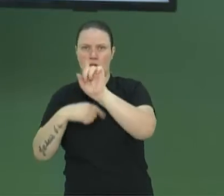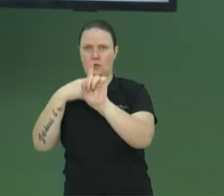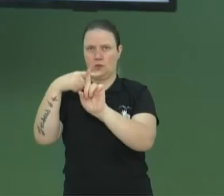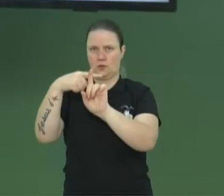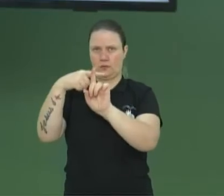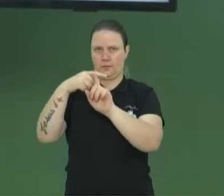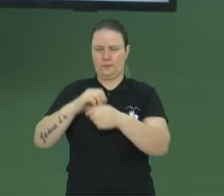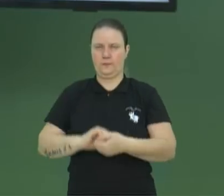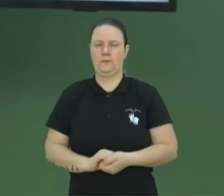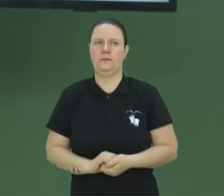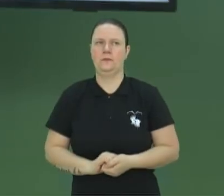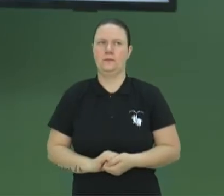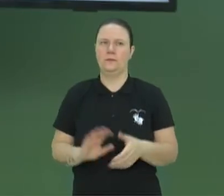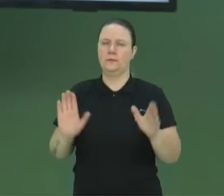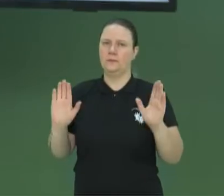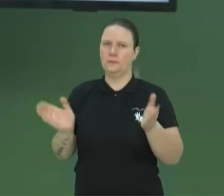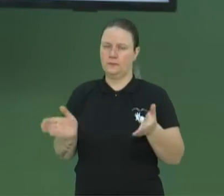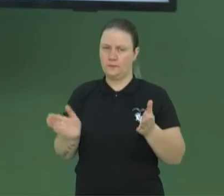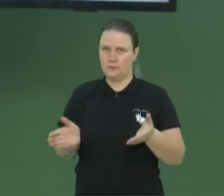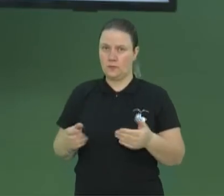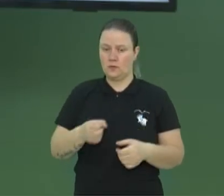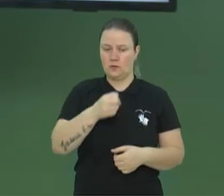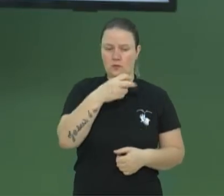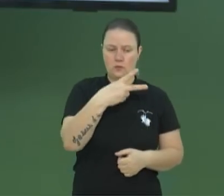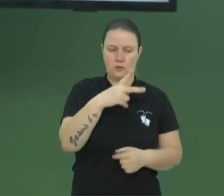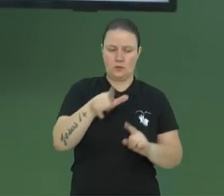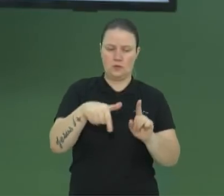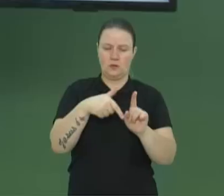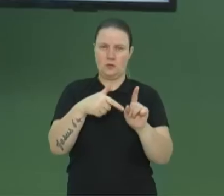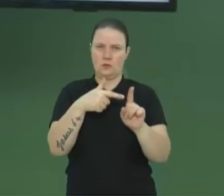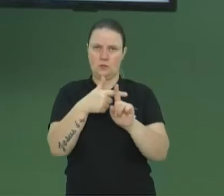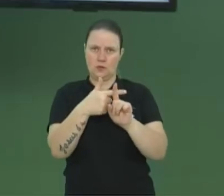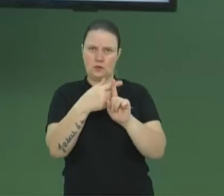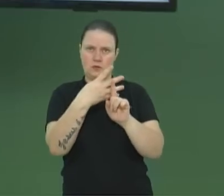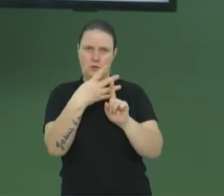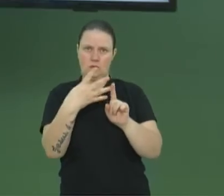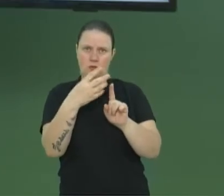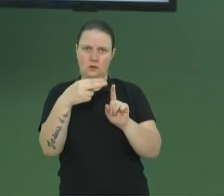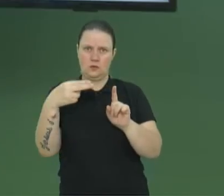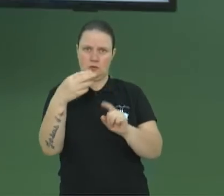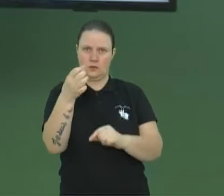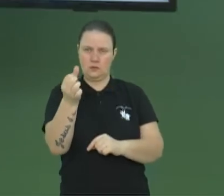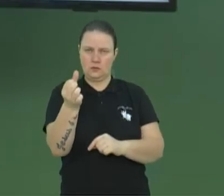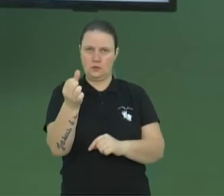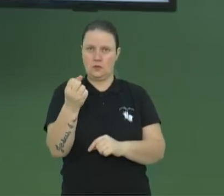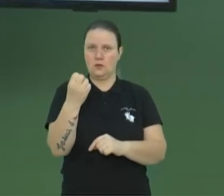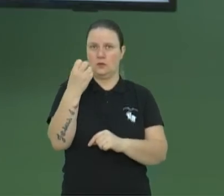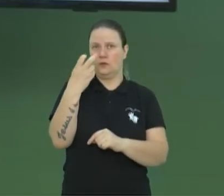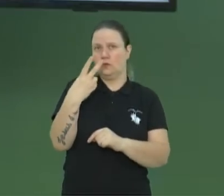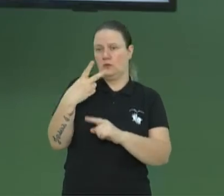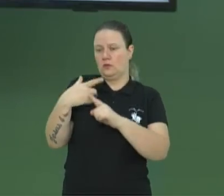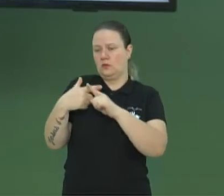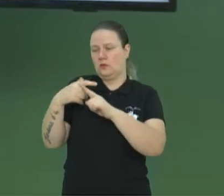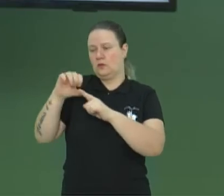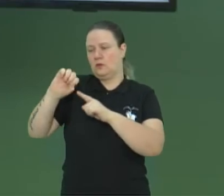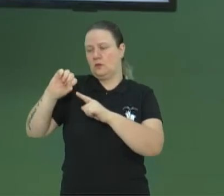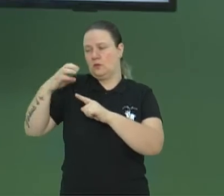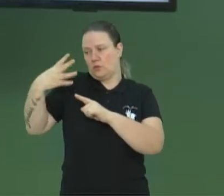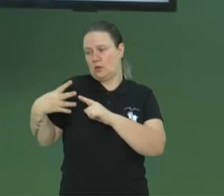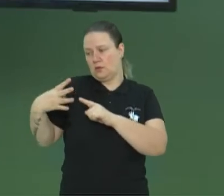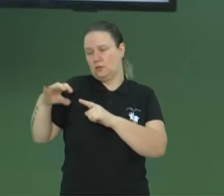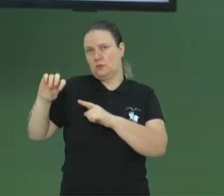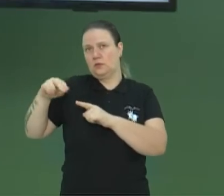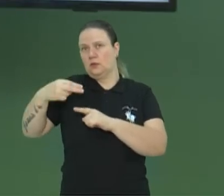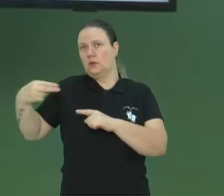E a gente encontrou aqui o mesmo, 2 e 4. Ó. 2 mais 4, 6. E 2 vezes 4, 8. Então, encontramos a solução